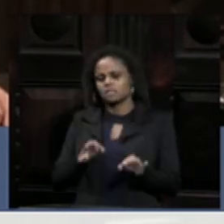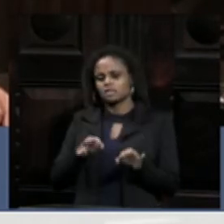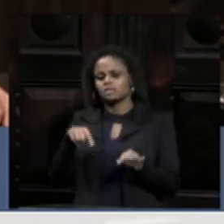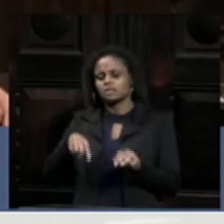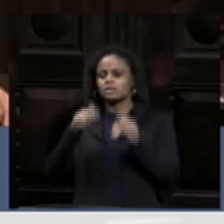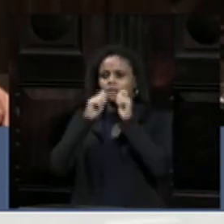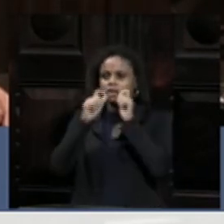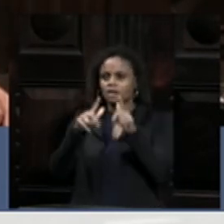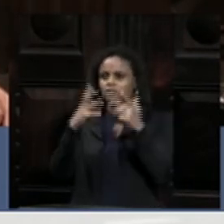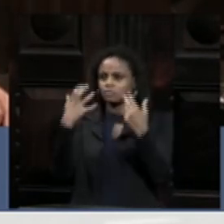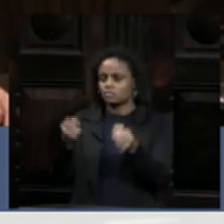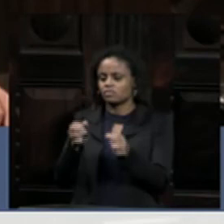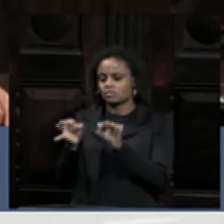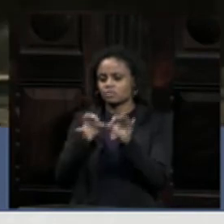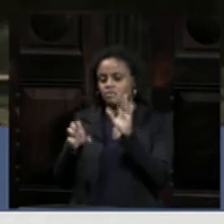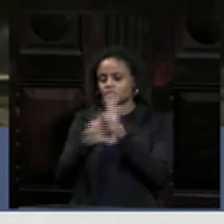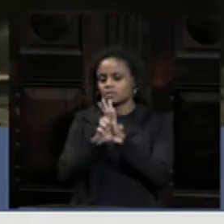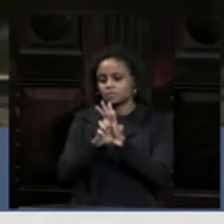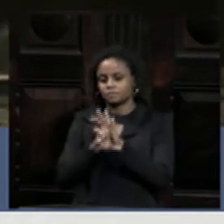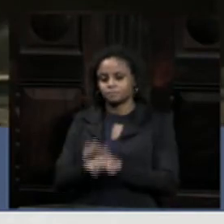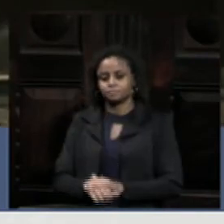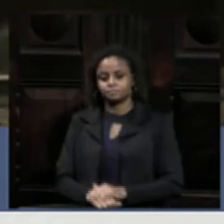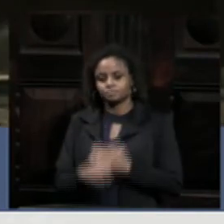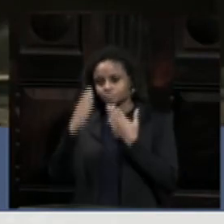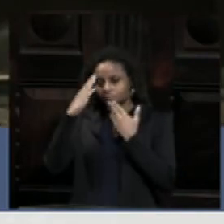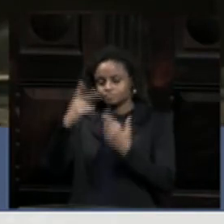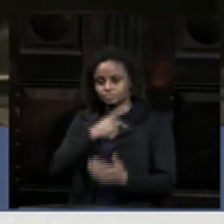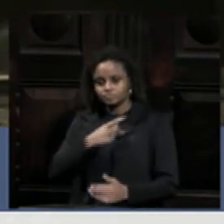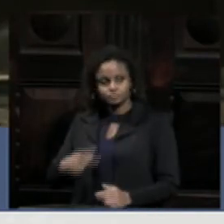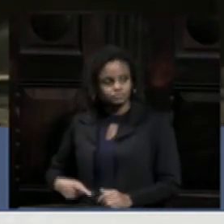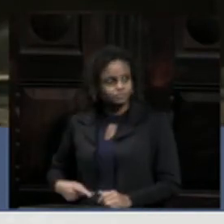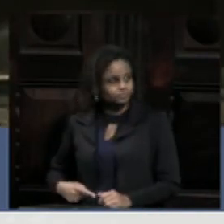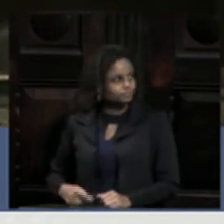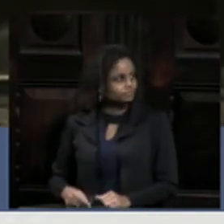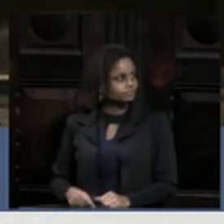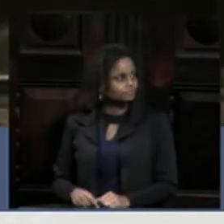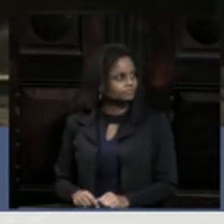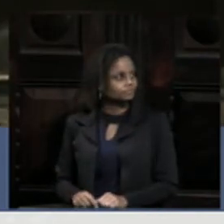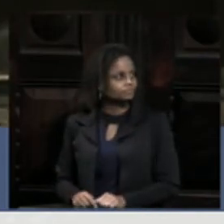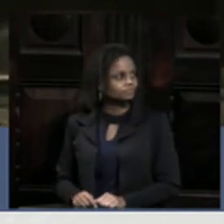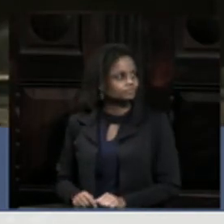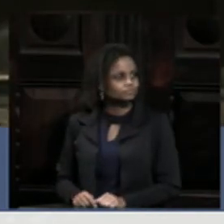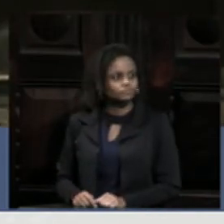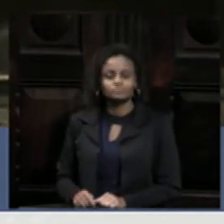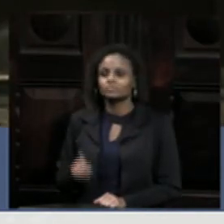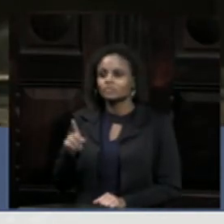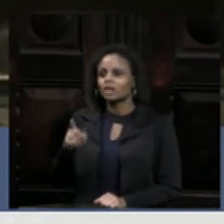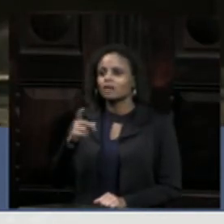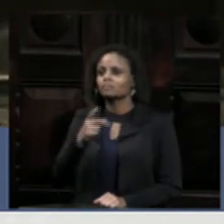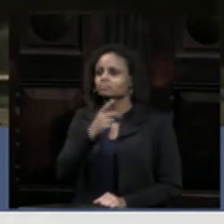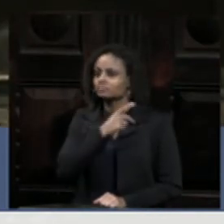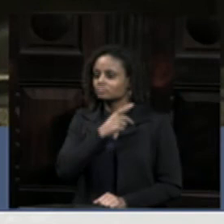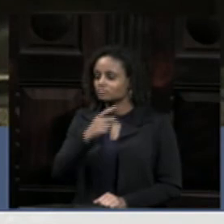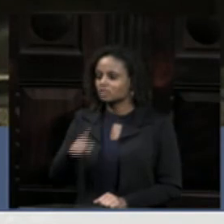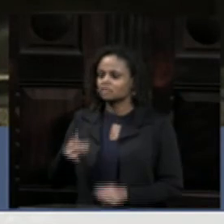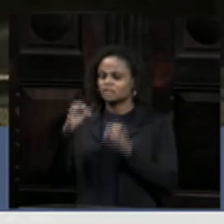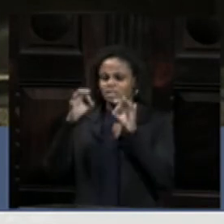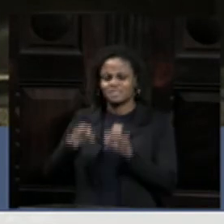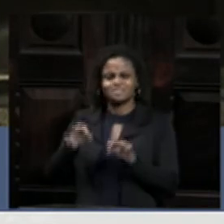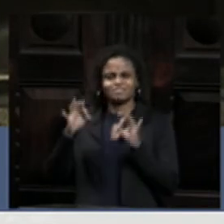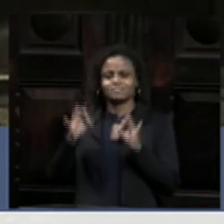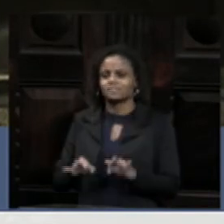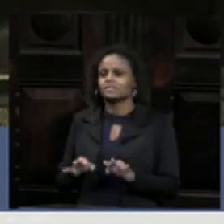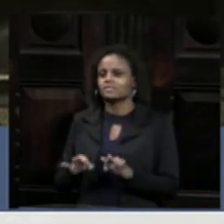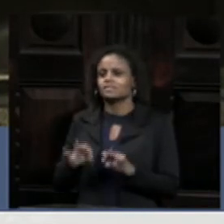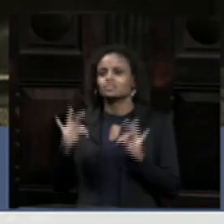o projeto. Muito obrigado, senhor presidente. Deputado Luiz Paulo, certeza absoluta, de bússola, mais certeza ainda.